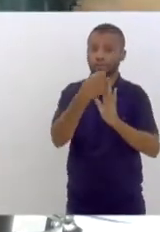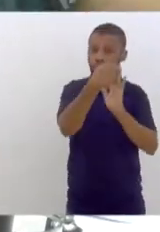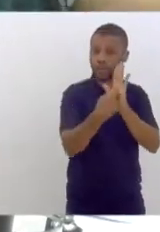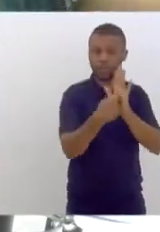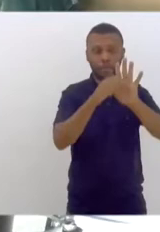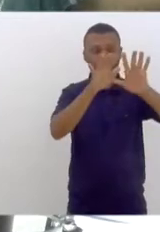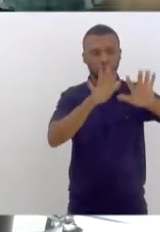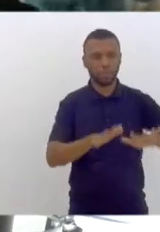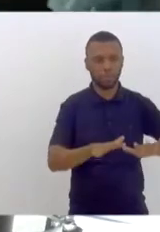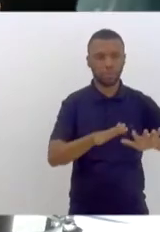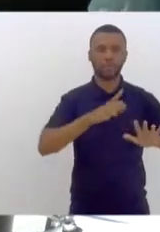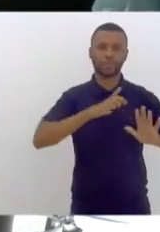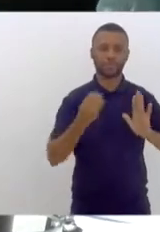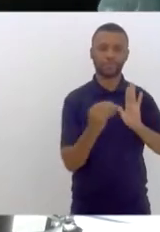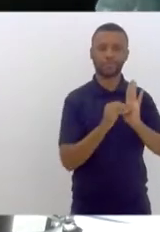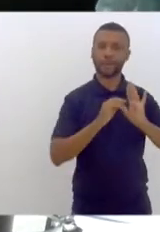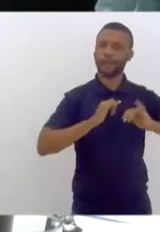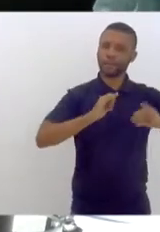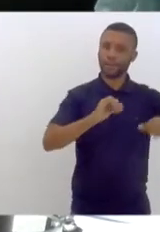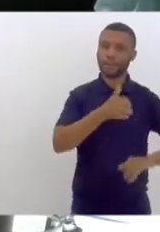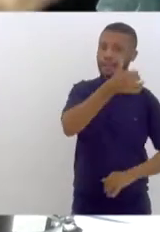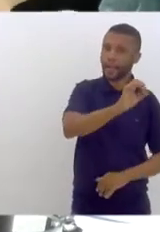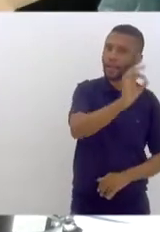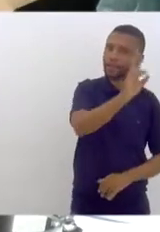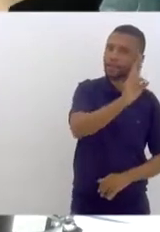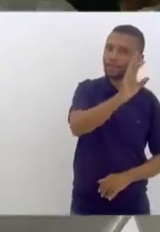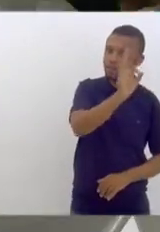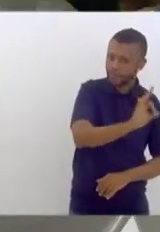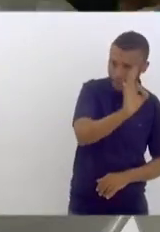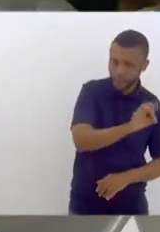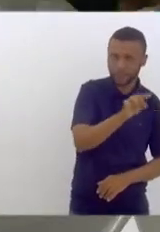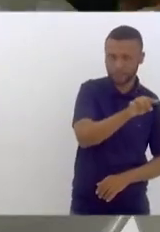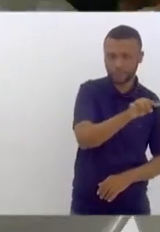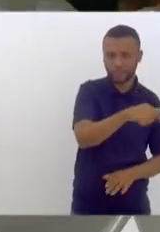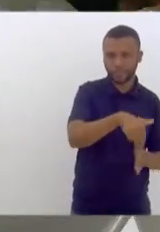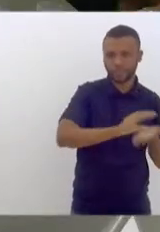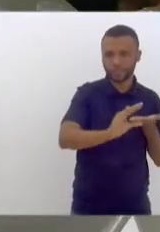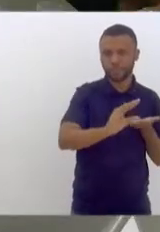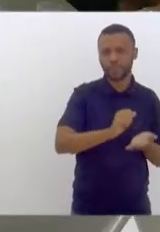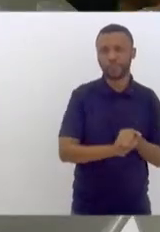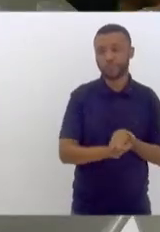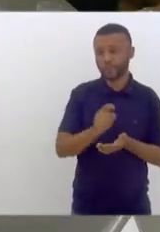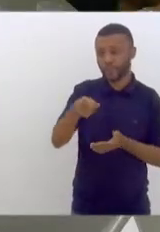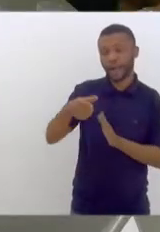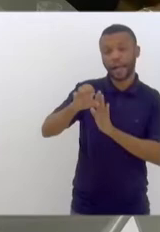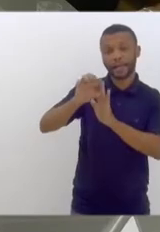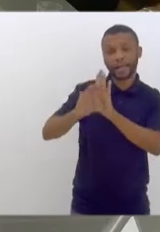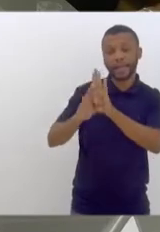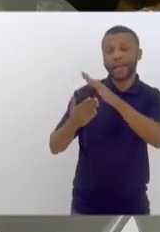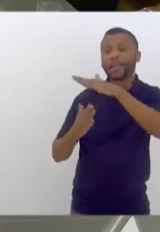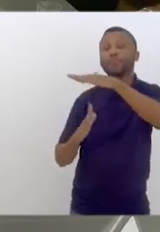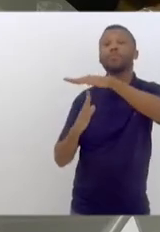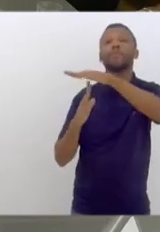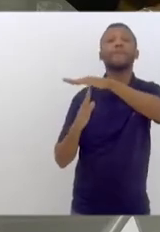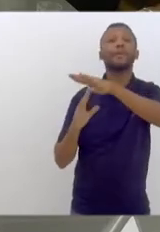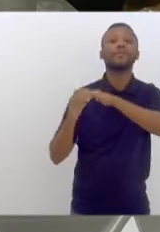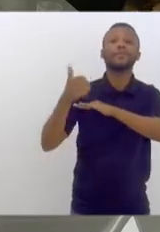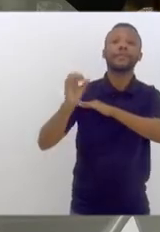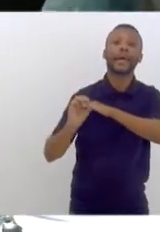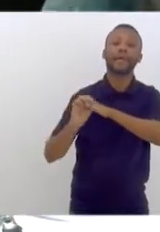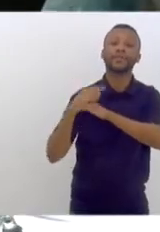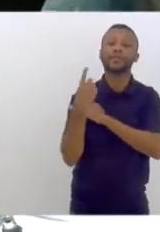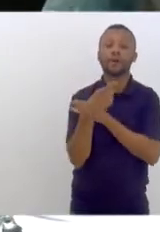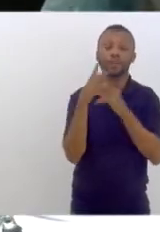a emenda constitucional fala de, no mínimo, 10, então a gente trabalhou aqui basicamente com 10,